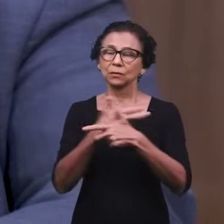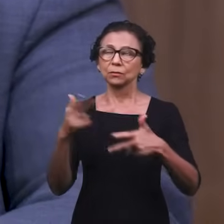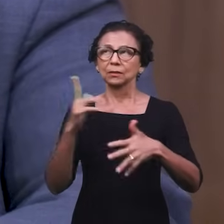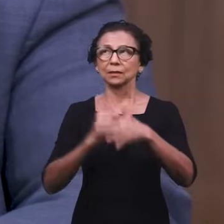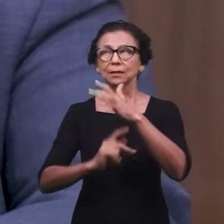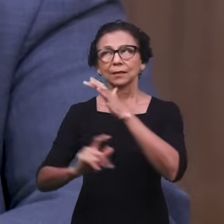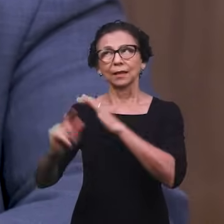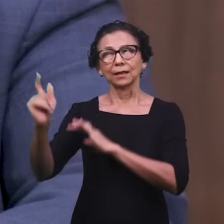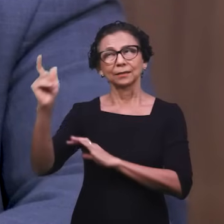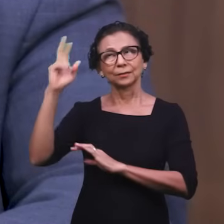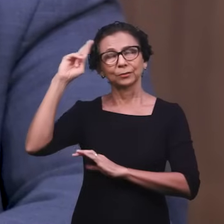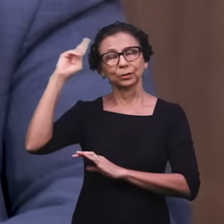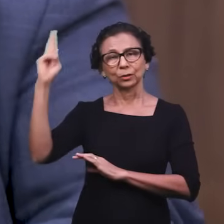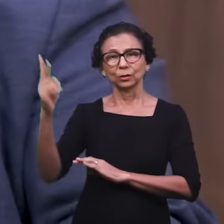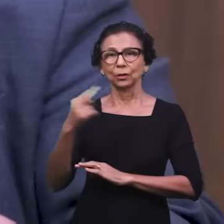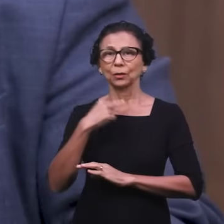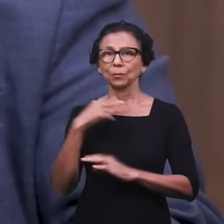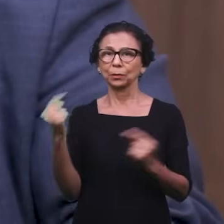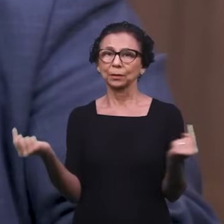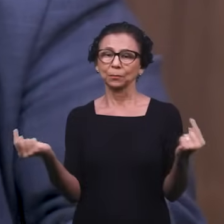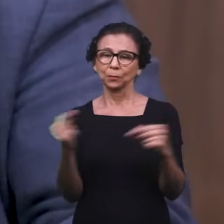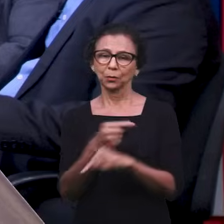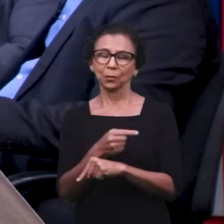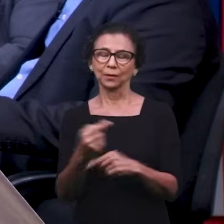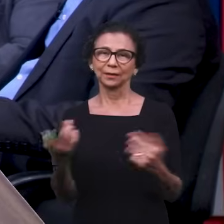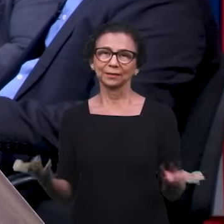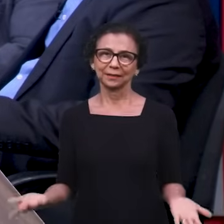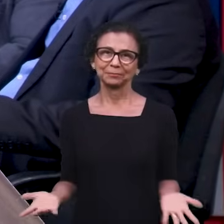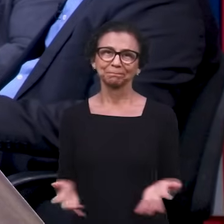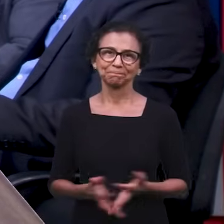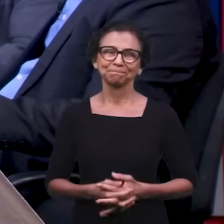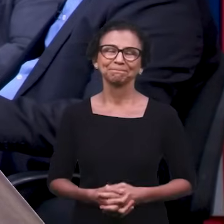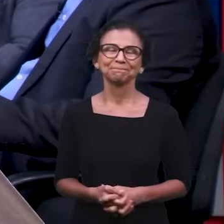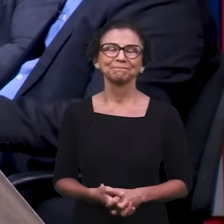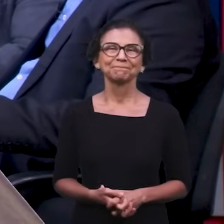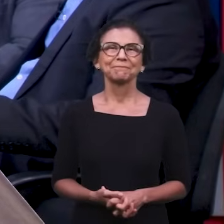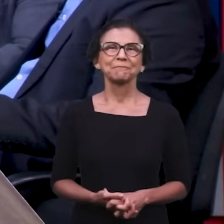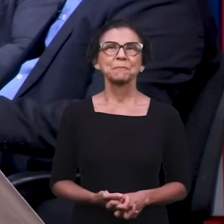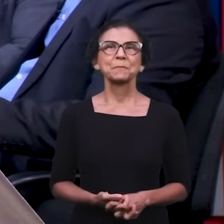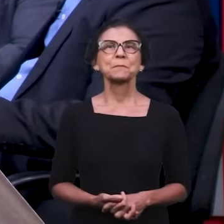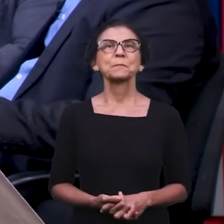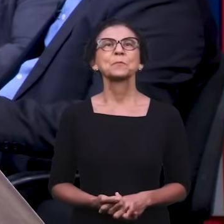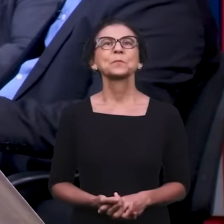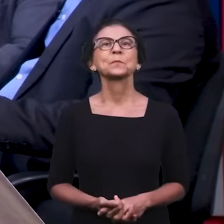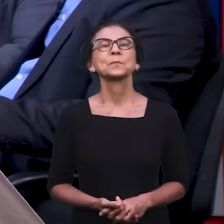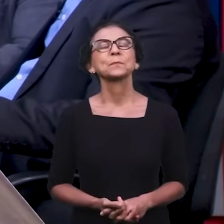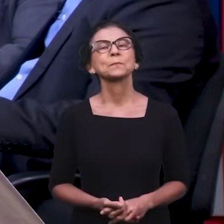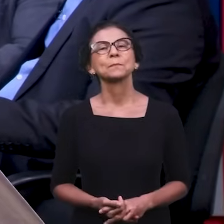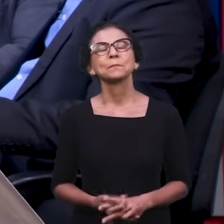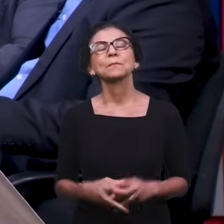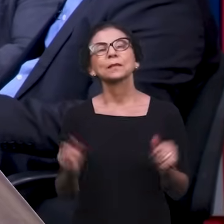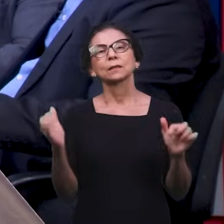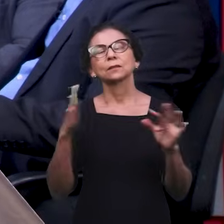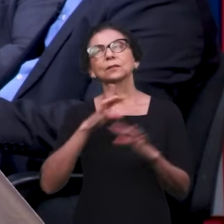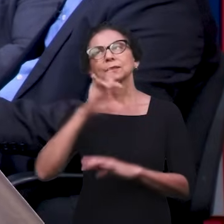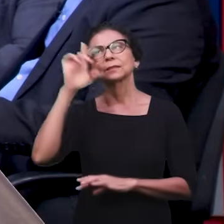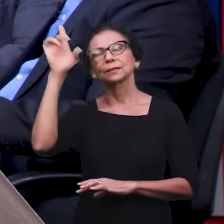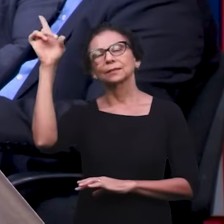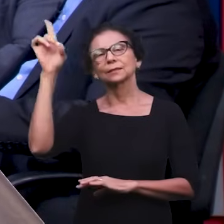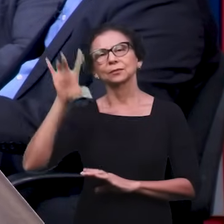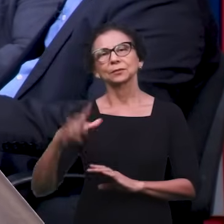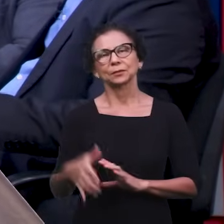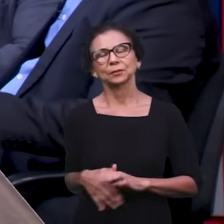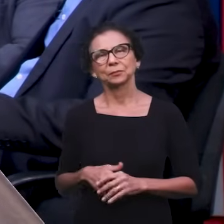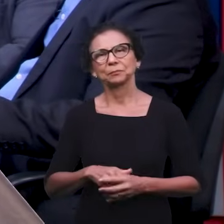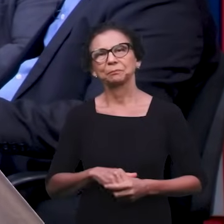se faz novo na nossa vida. Então tudo está no controle do poder da sua palavra. Glória a Deus, né? Pela palavra do Senhor, Ele